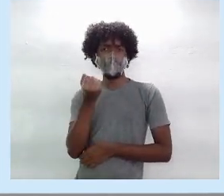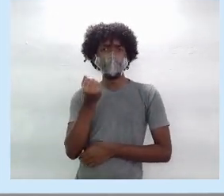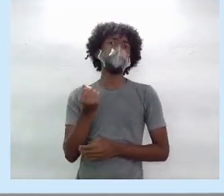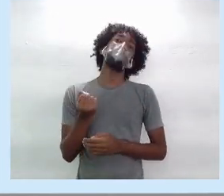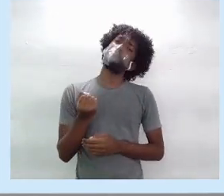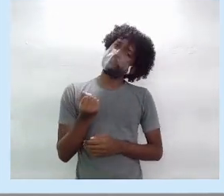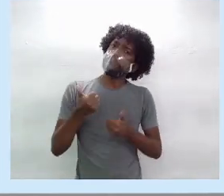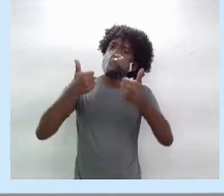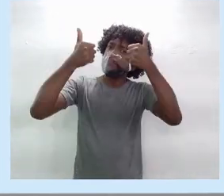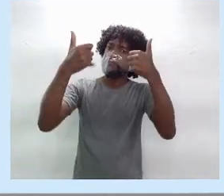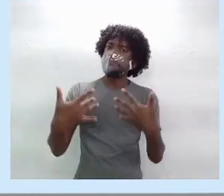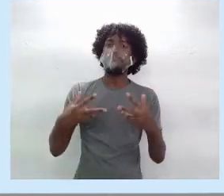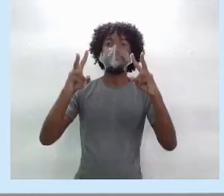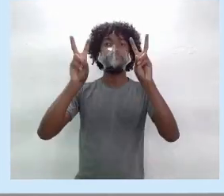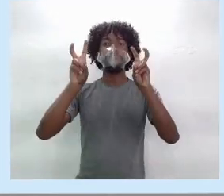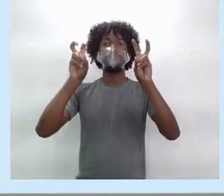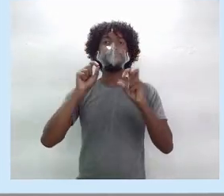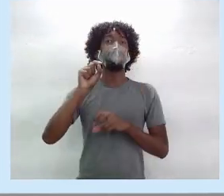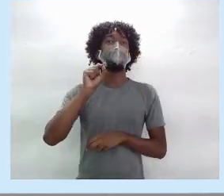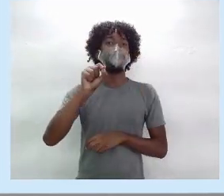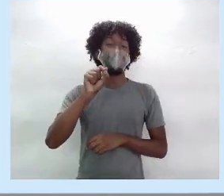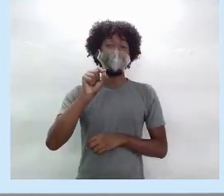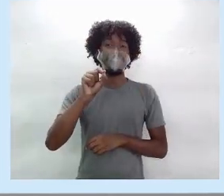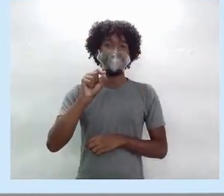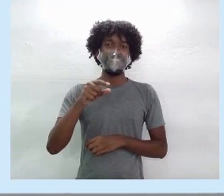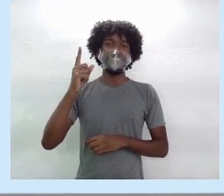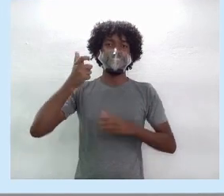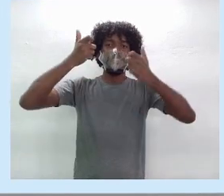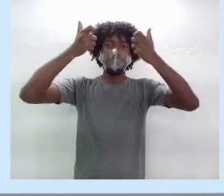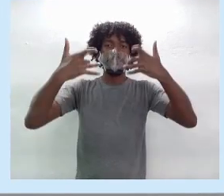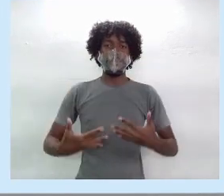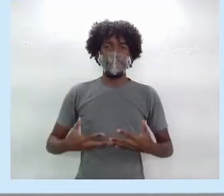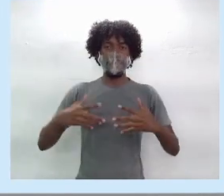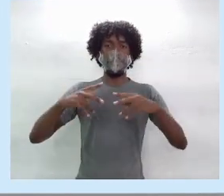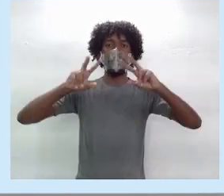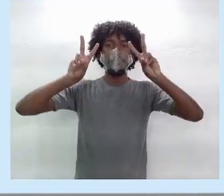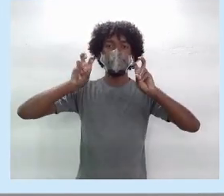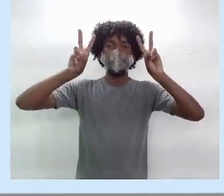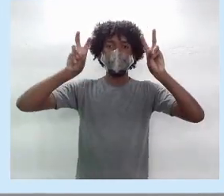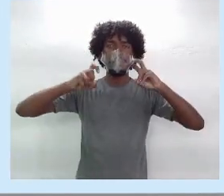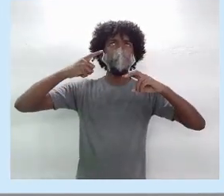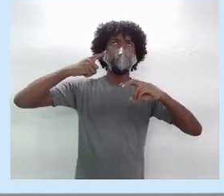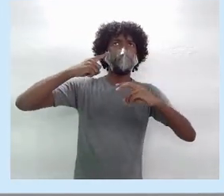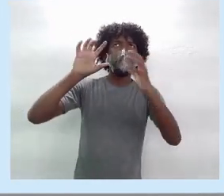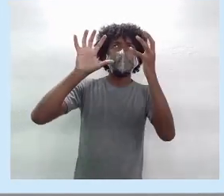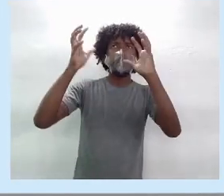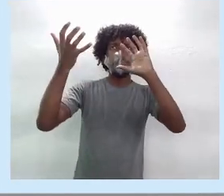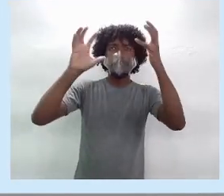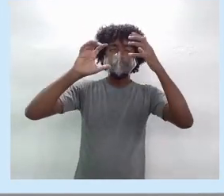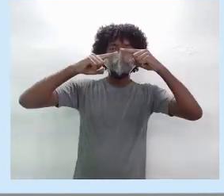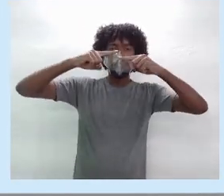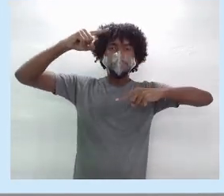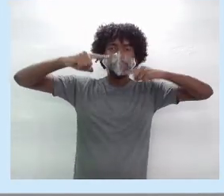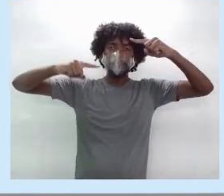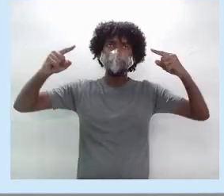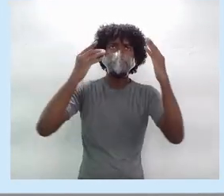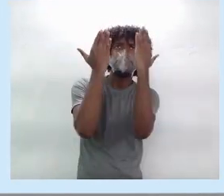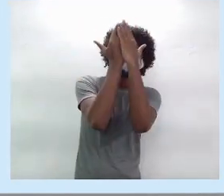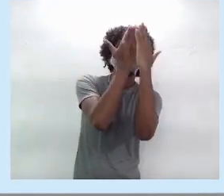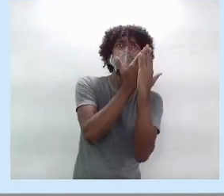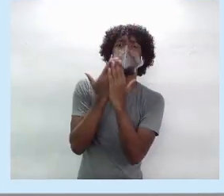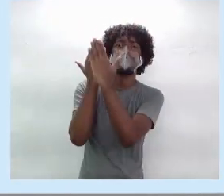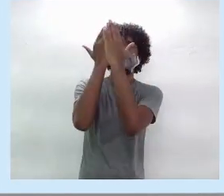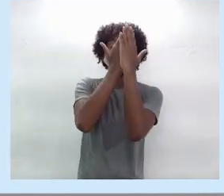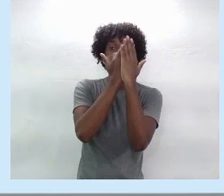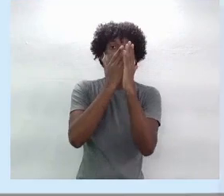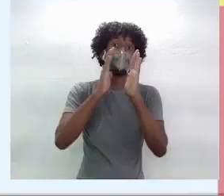melhor do que a gente falar sobre a meteorologia. E o que é a meteorologia? Na